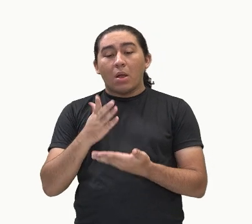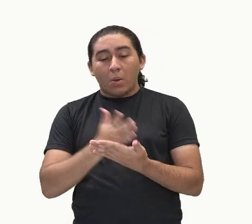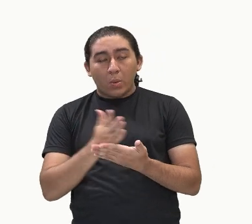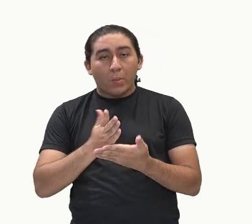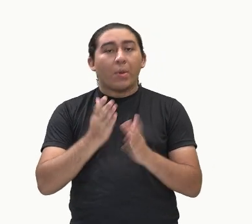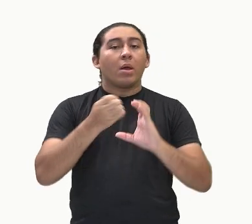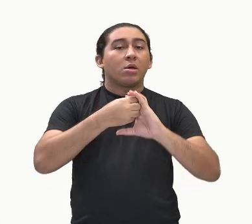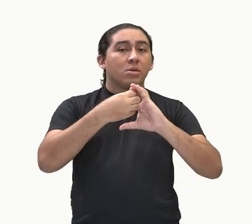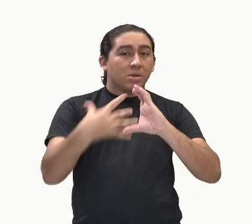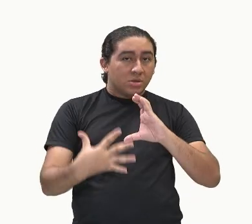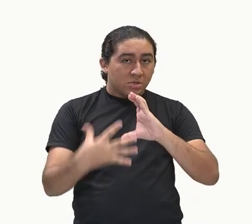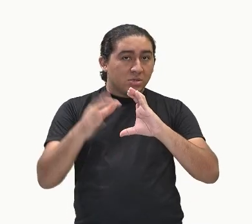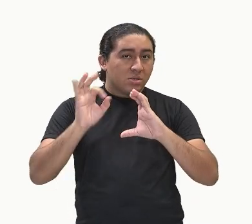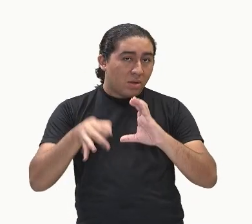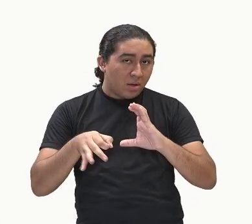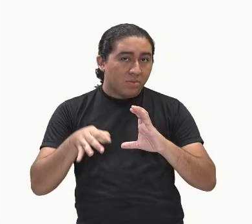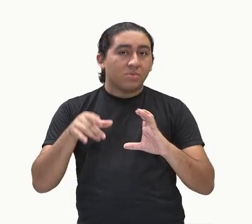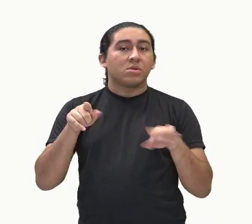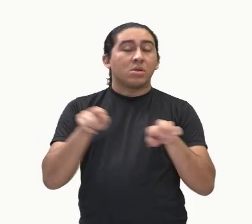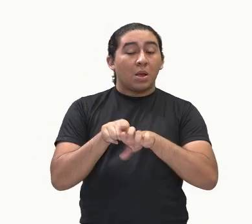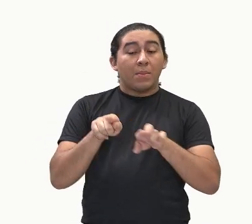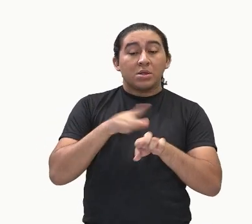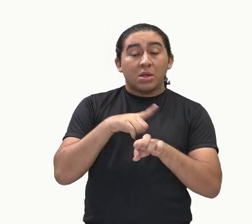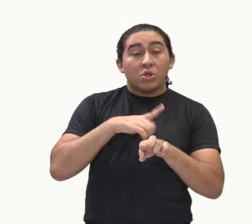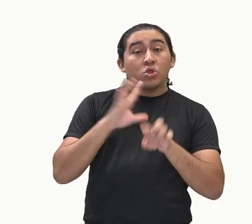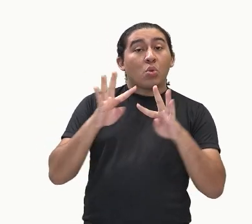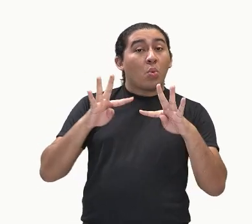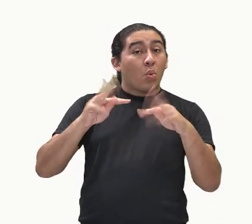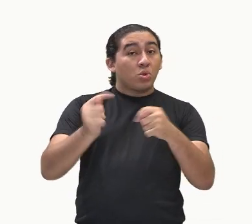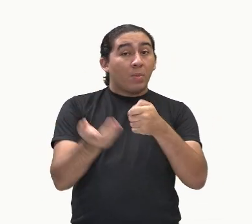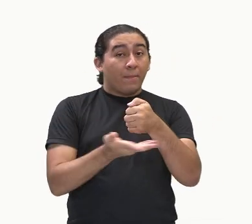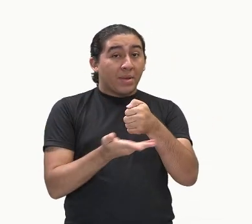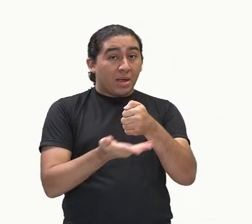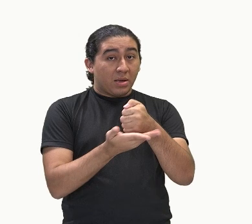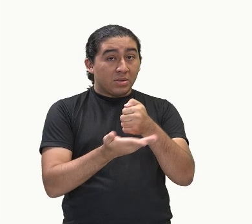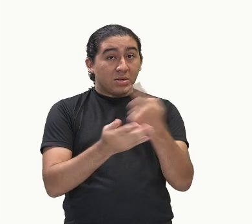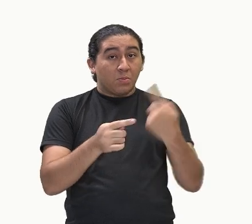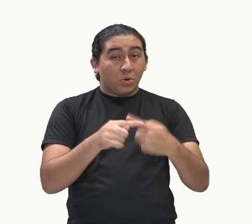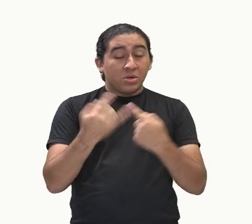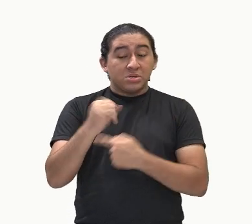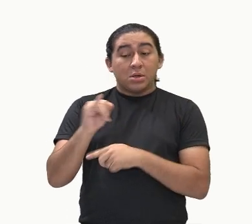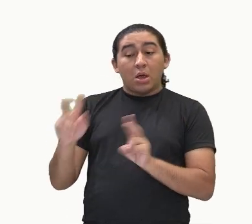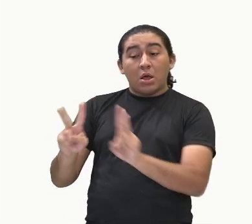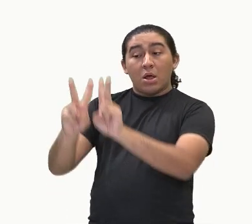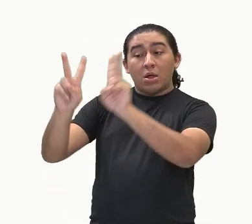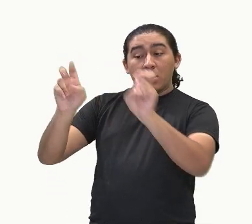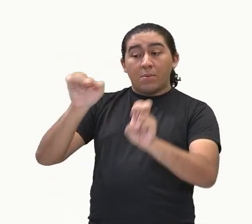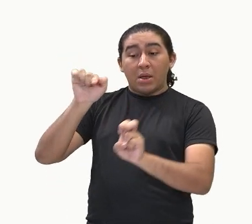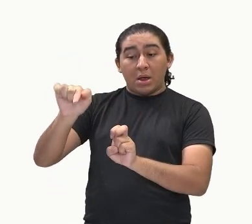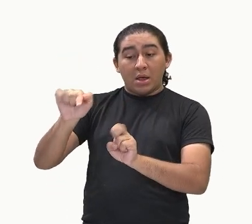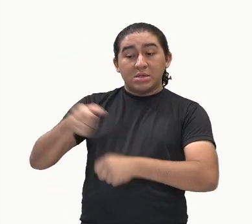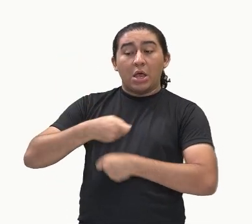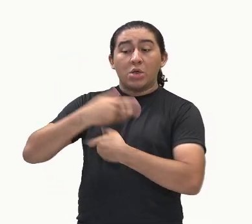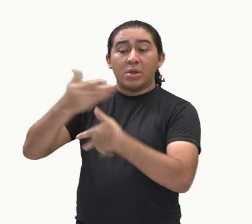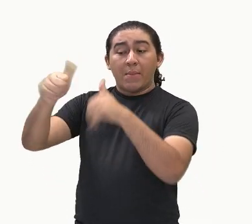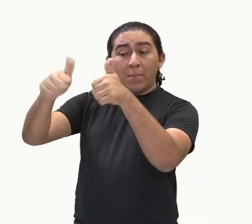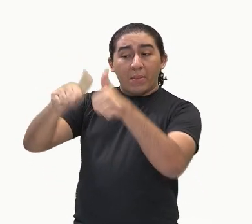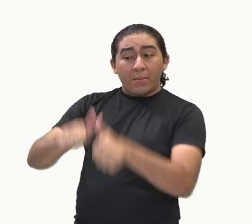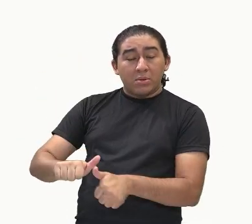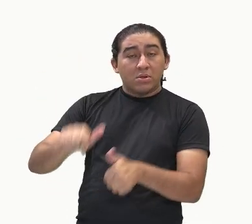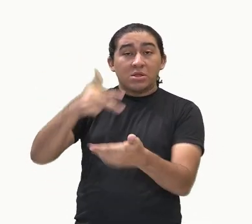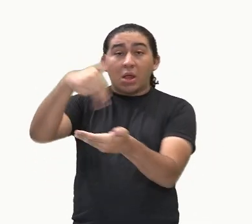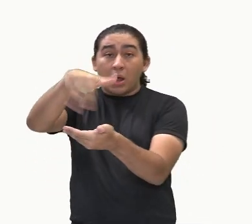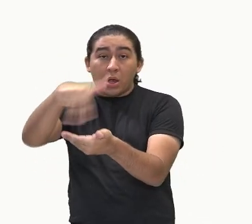características. Claro, tem todo o embasamento, porque quando a gente fala dessas obras, de preparar uma dança, de preparar